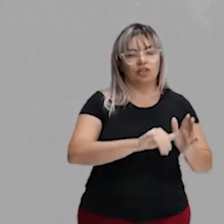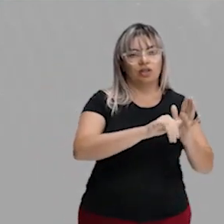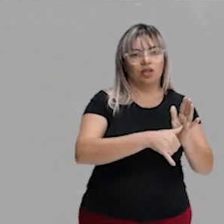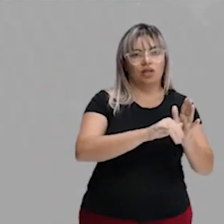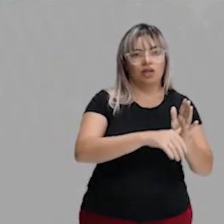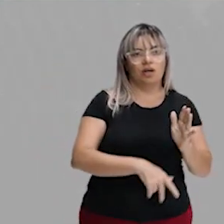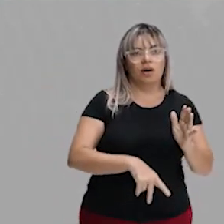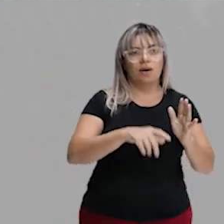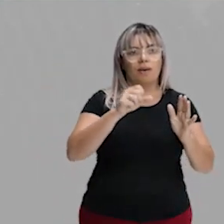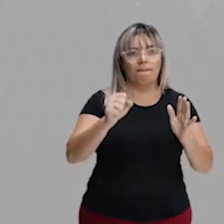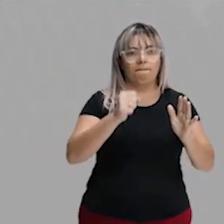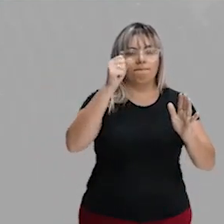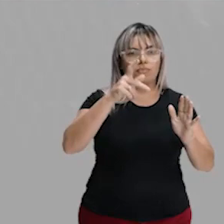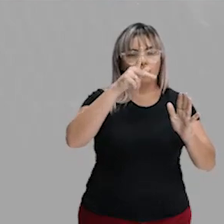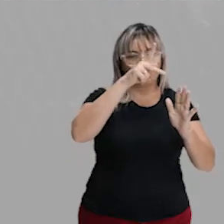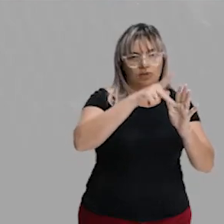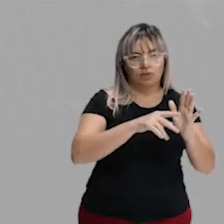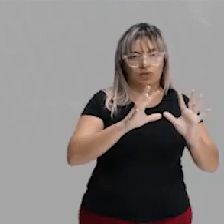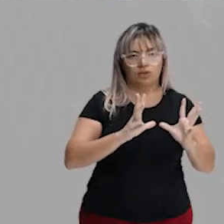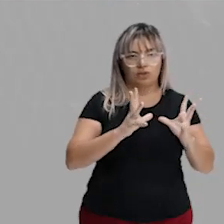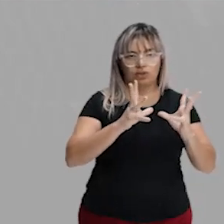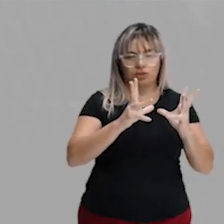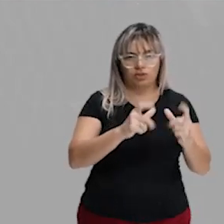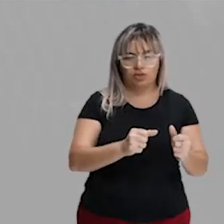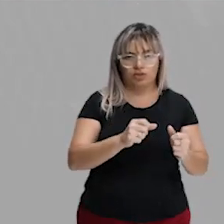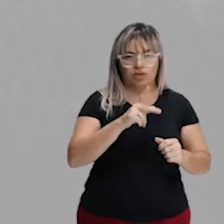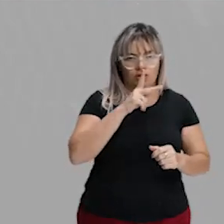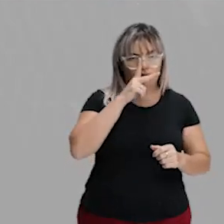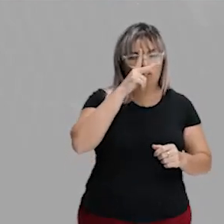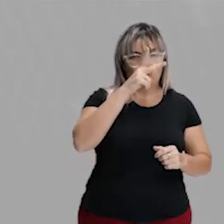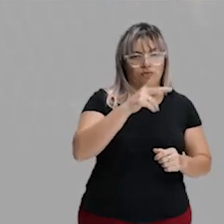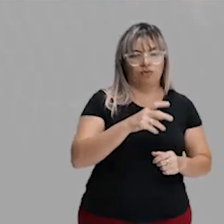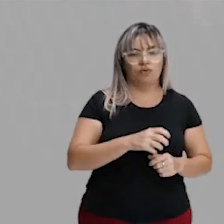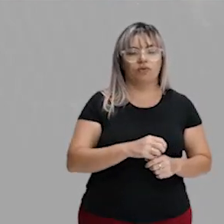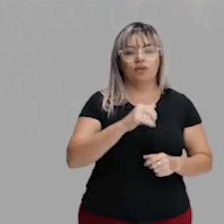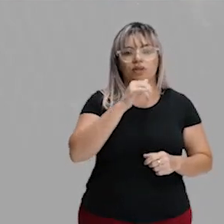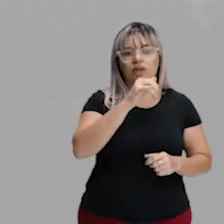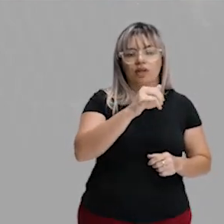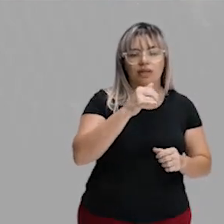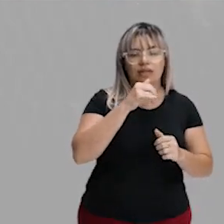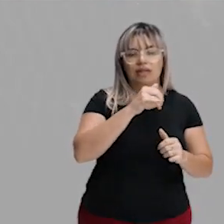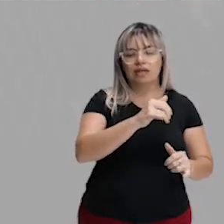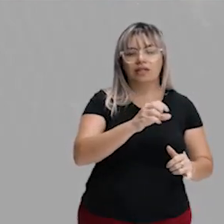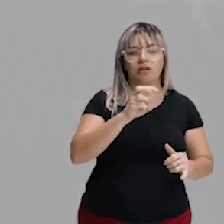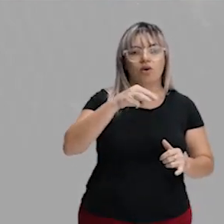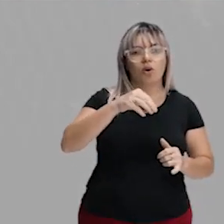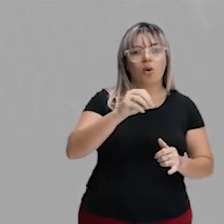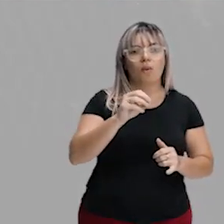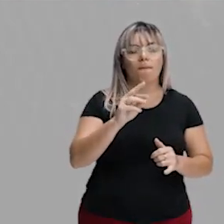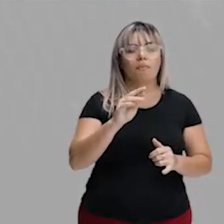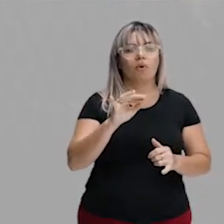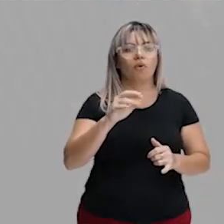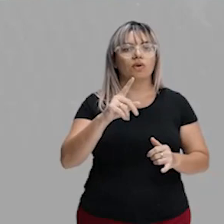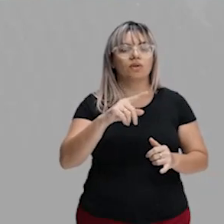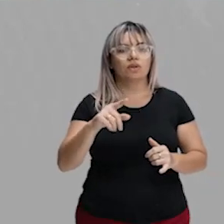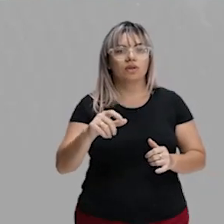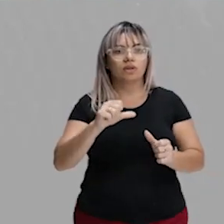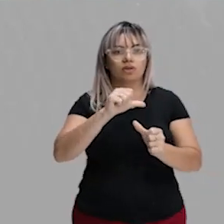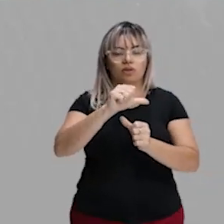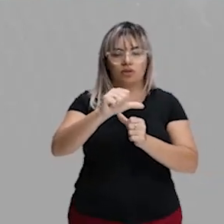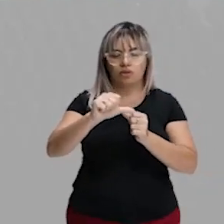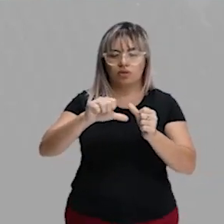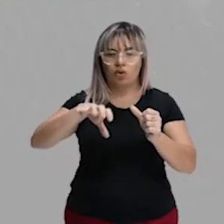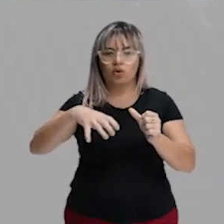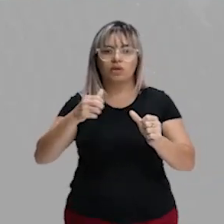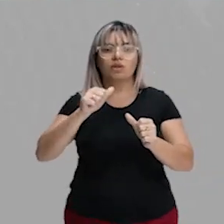força eletromotriz, certo? Que é onde acontece toda a transformação, né, de energia, e